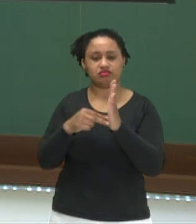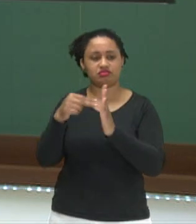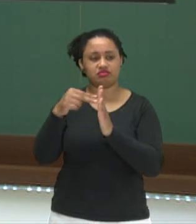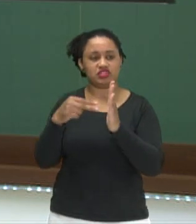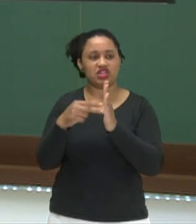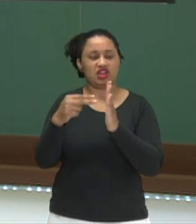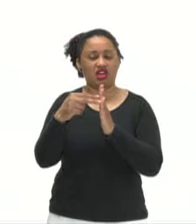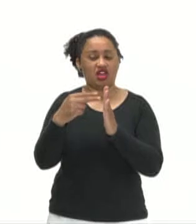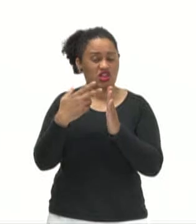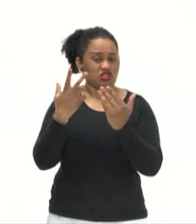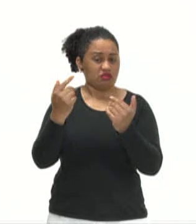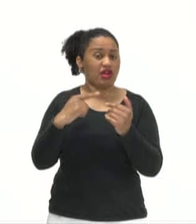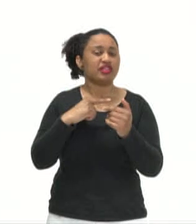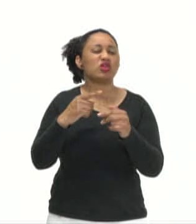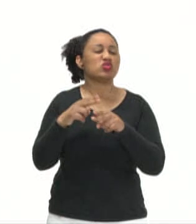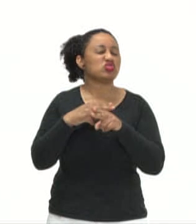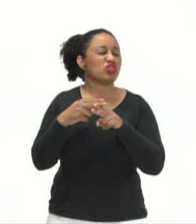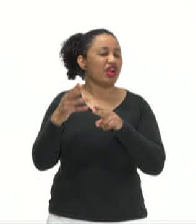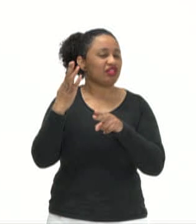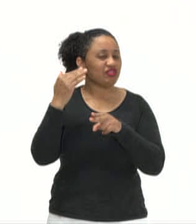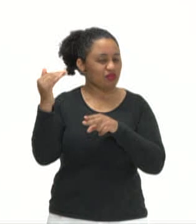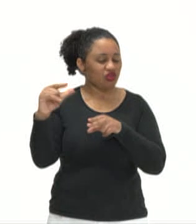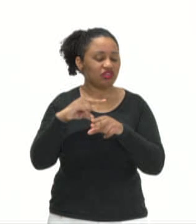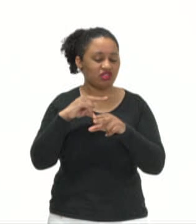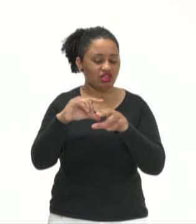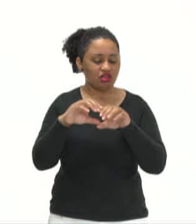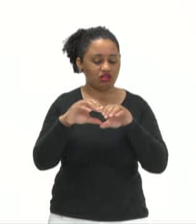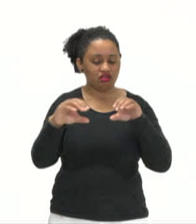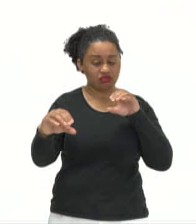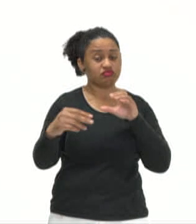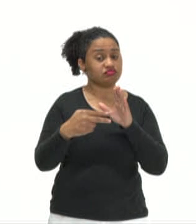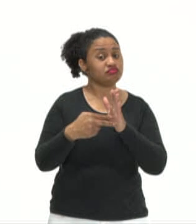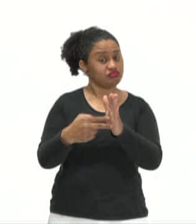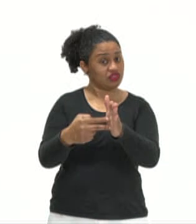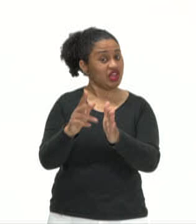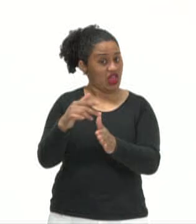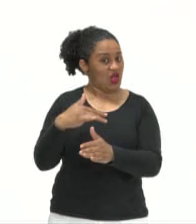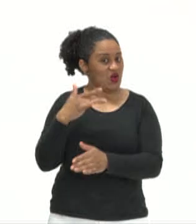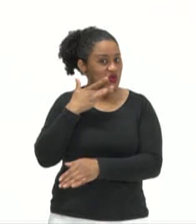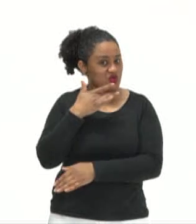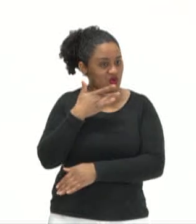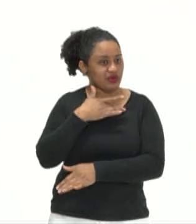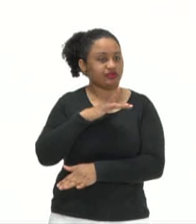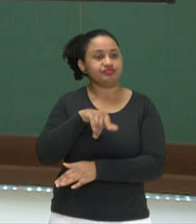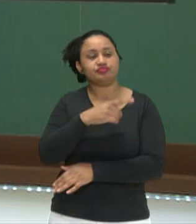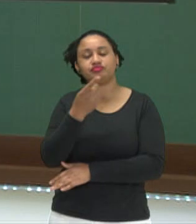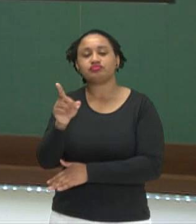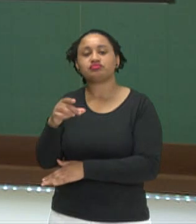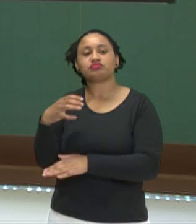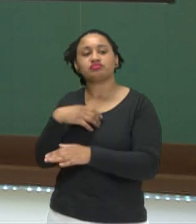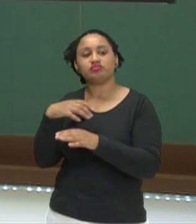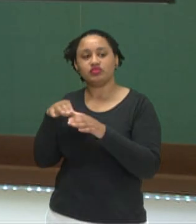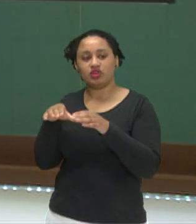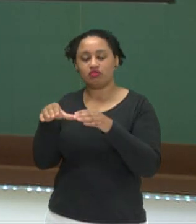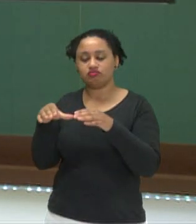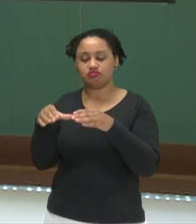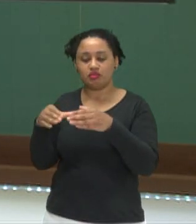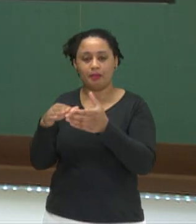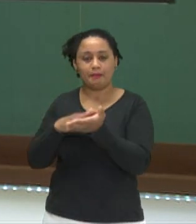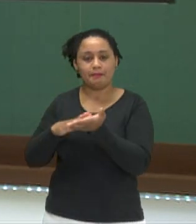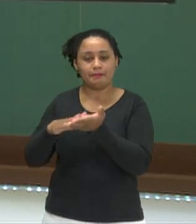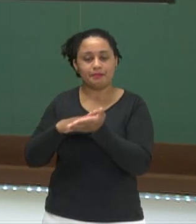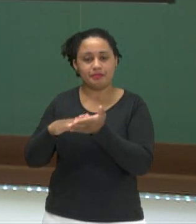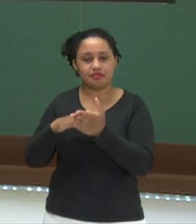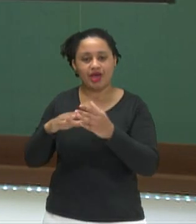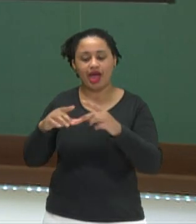Que tem esse formato aqui e que por sinal é muito gostoso, né? Esse outro formato aqui é pentagonal, a base é